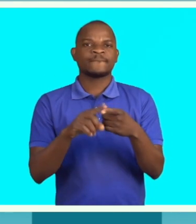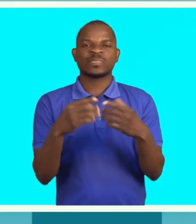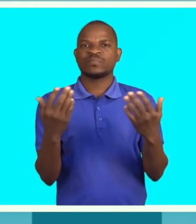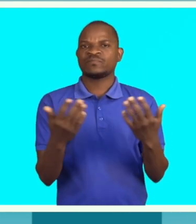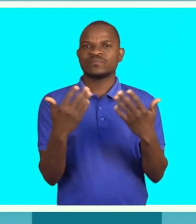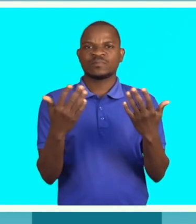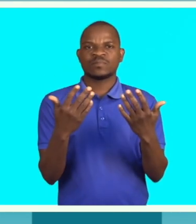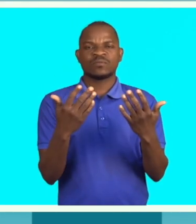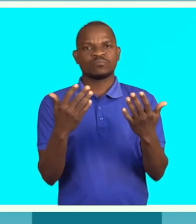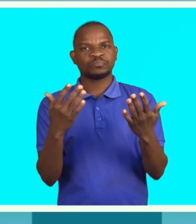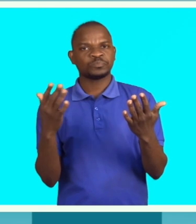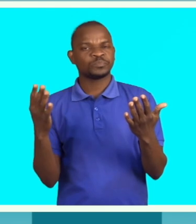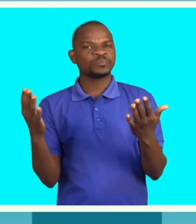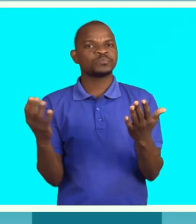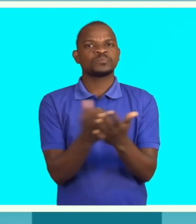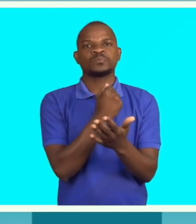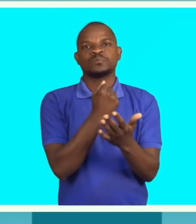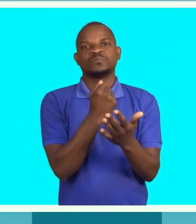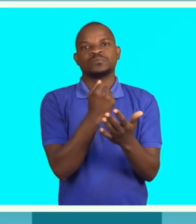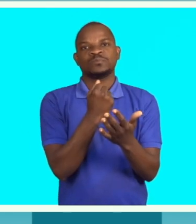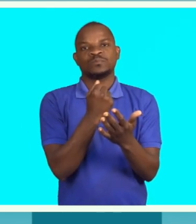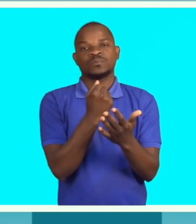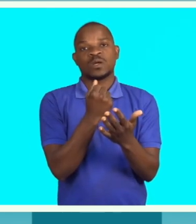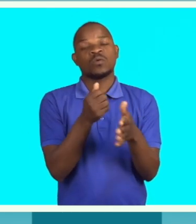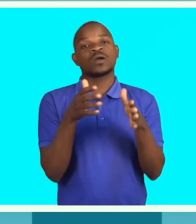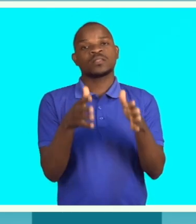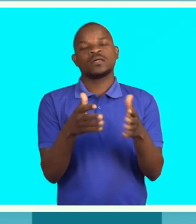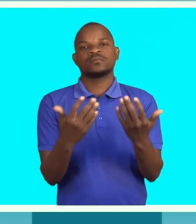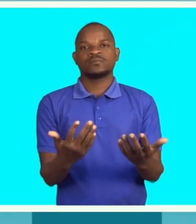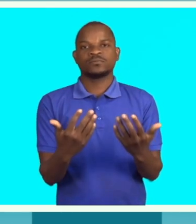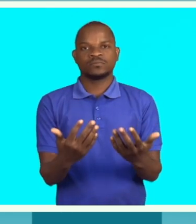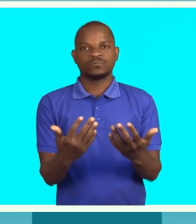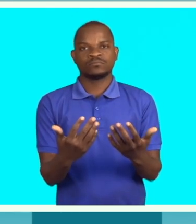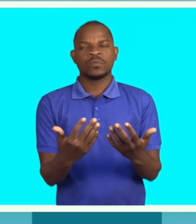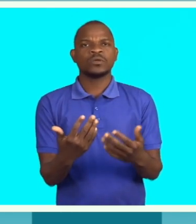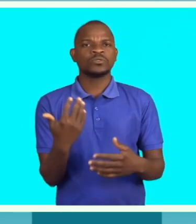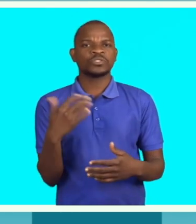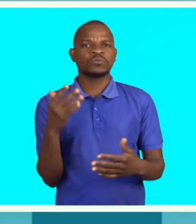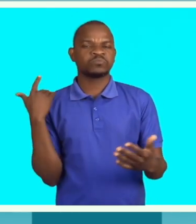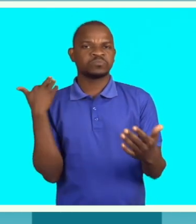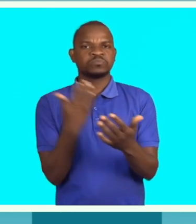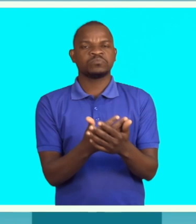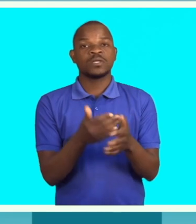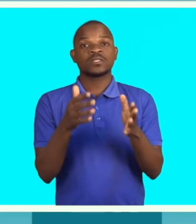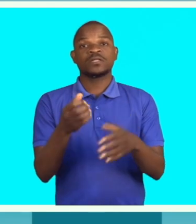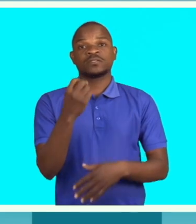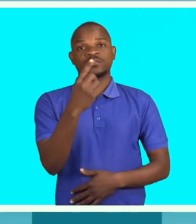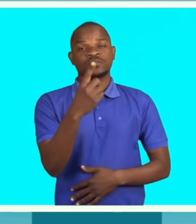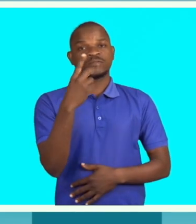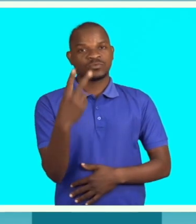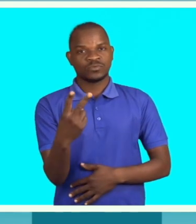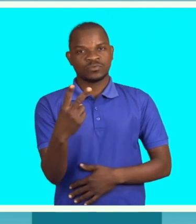consiga este grau que eu estou aqui. Estudei até a décima segunda e fui